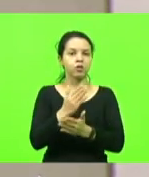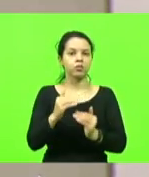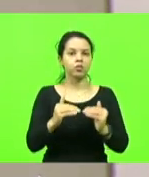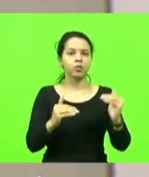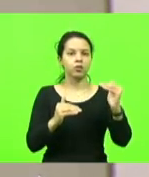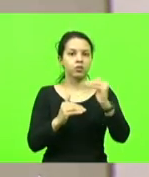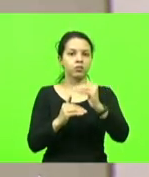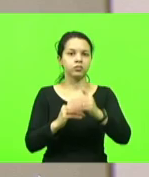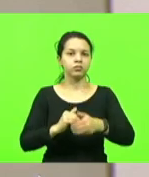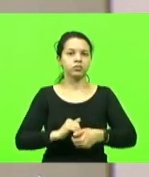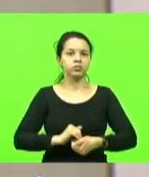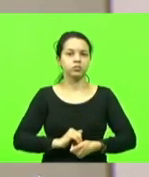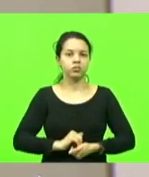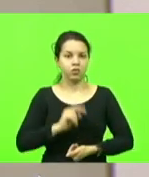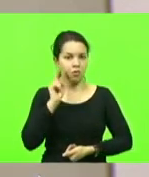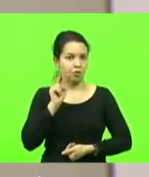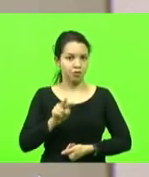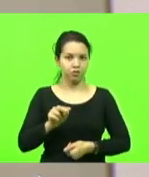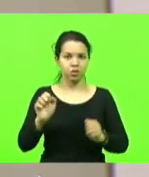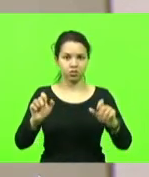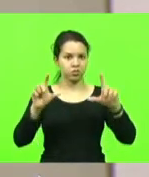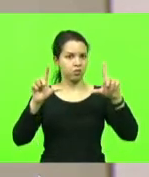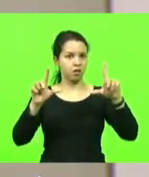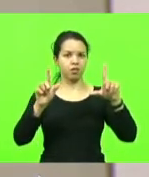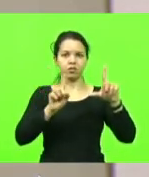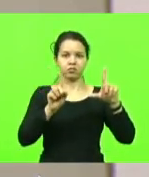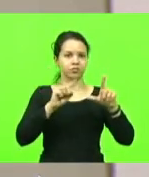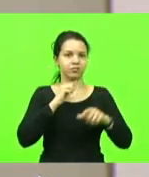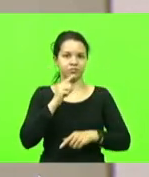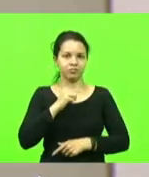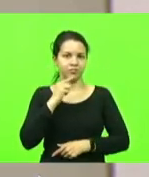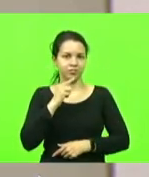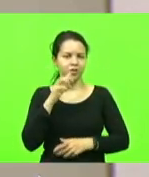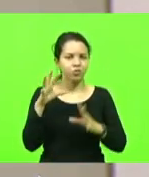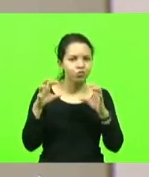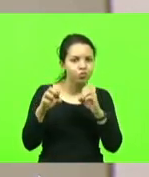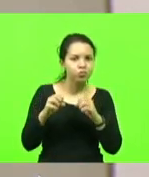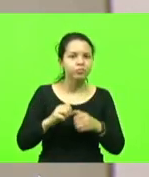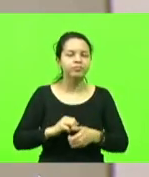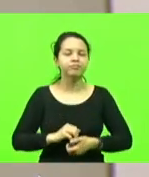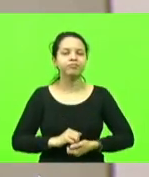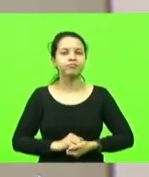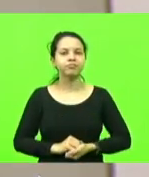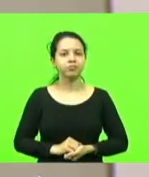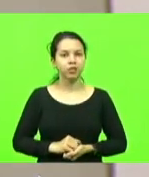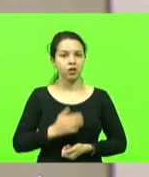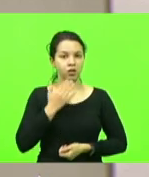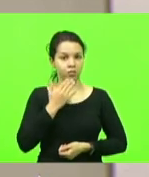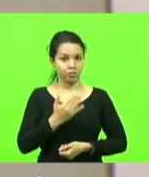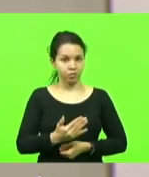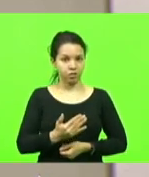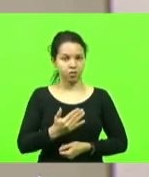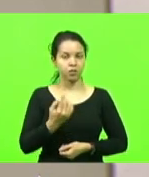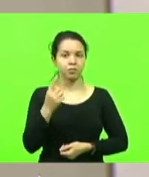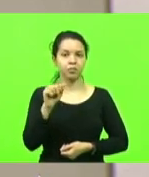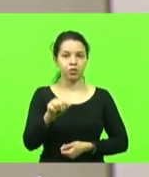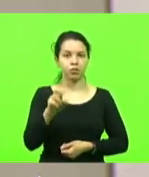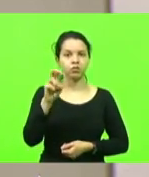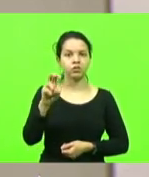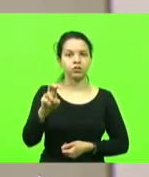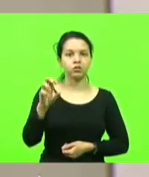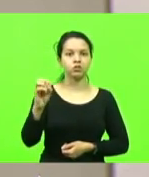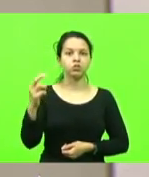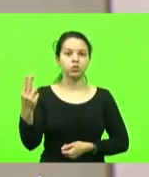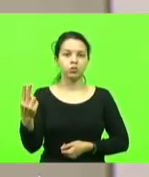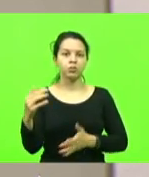Não estava vendo Vossa Excelência em tela aqui, estava escuro. Requerimentos. Requerimento 1502